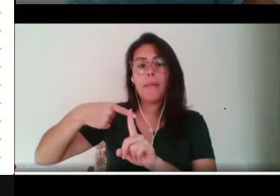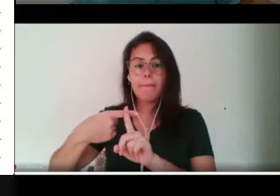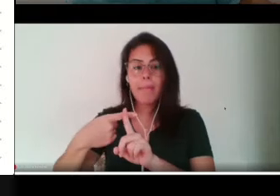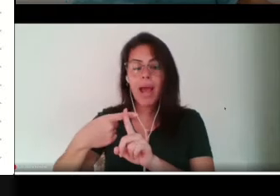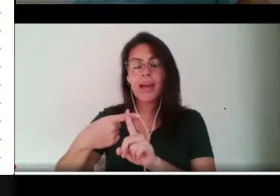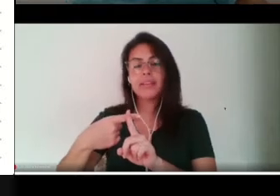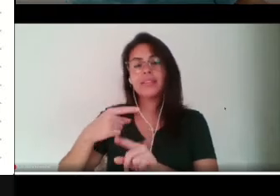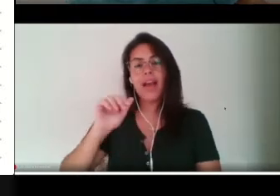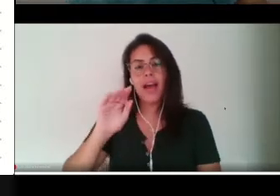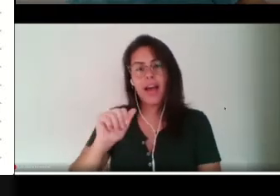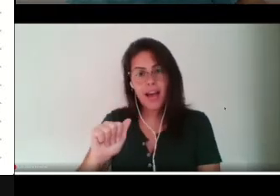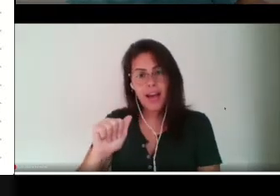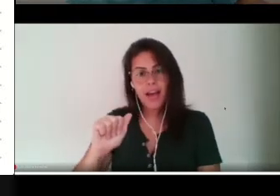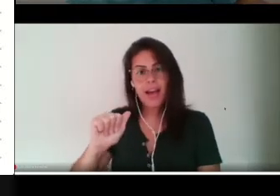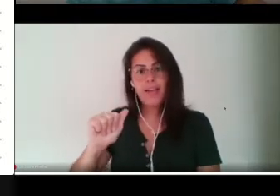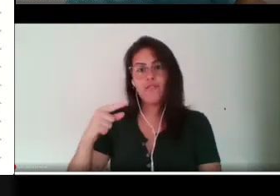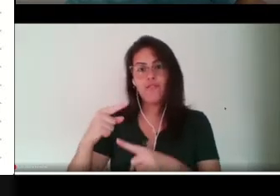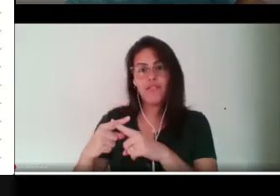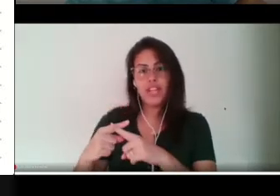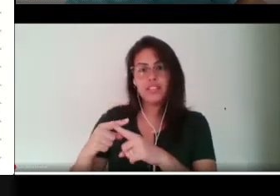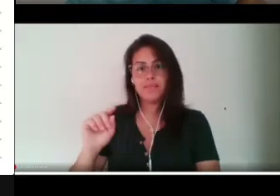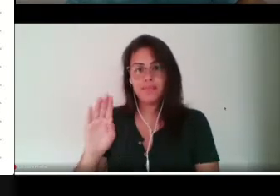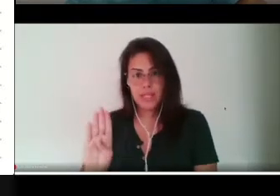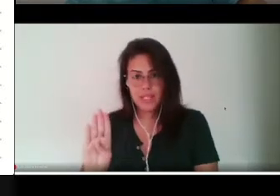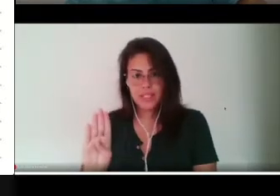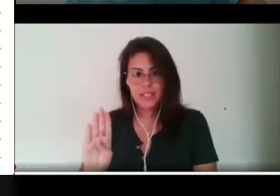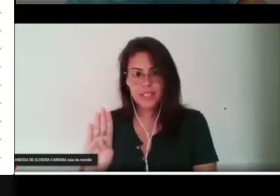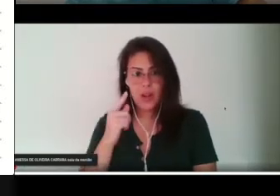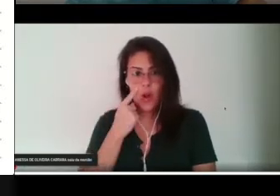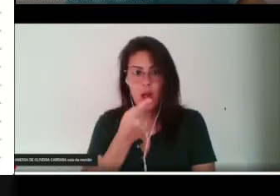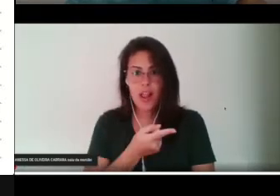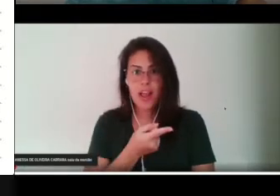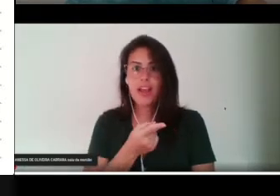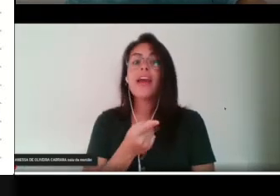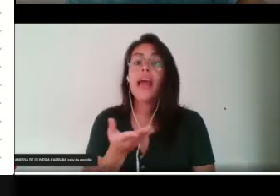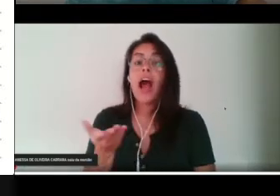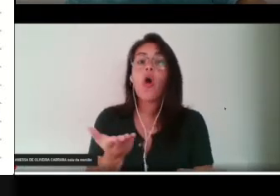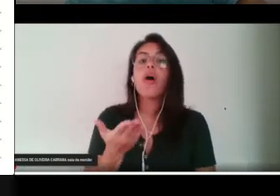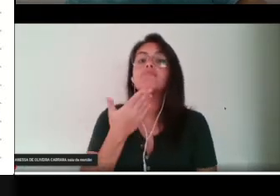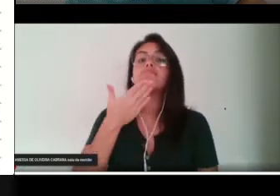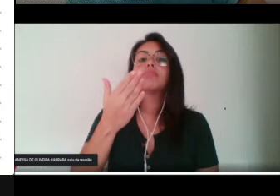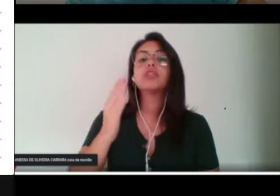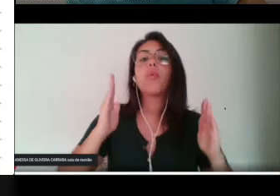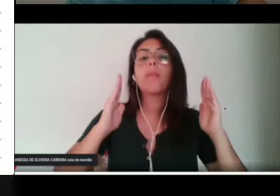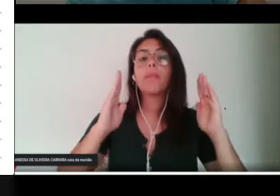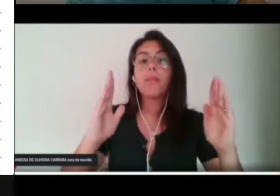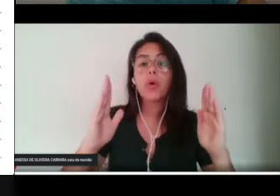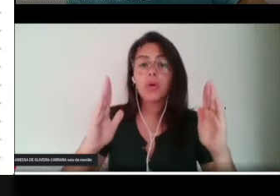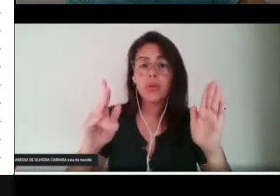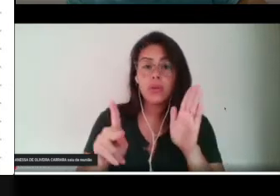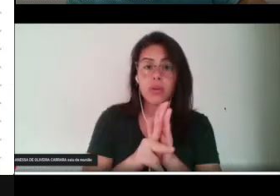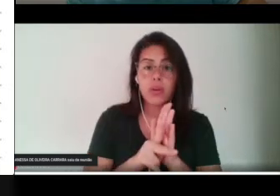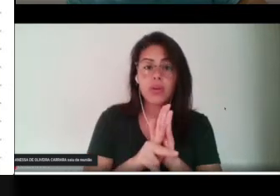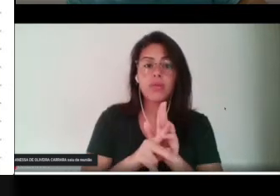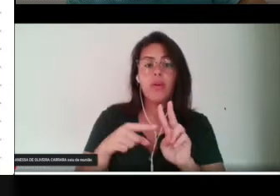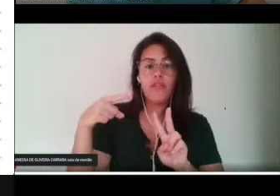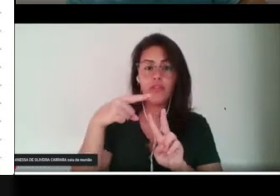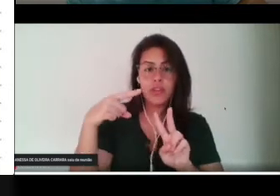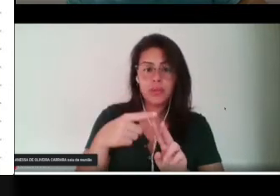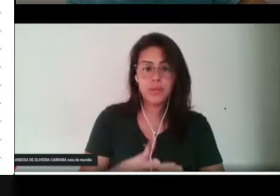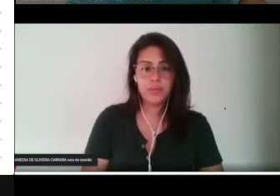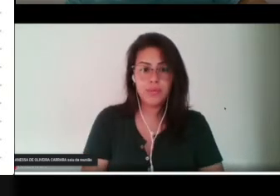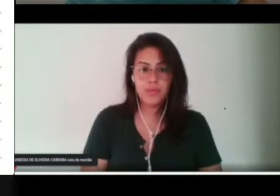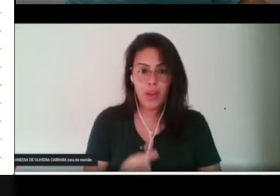B. E aí ele pede o módulo desse vetor aqui, ó, né? Que é A vetorial B vetorial